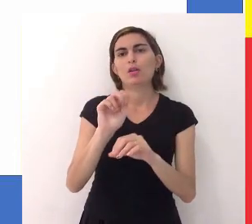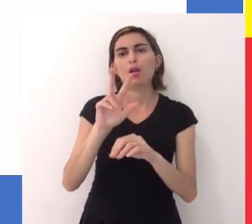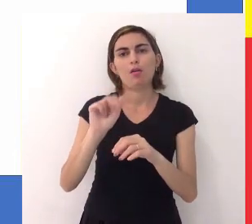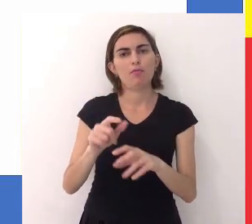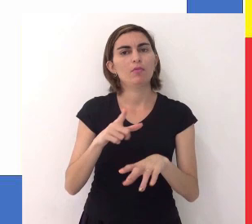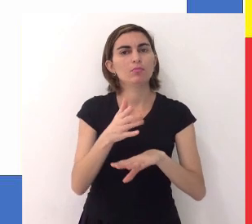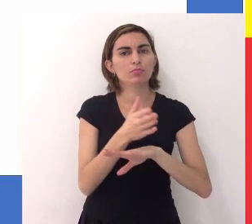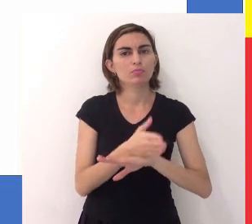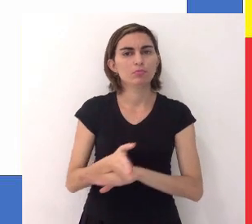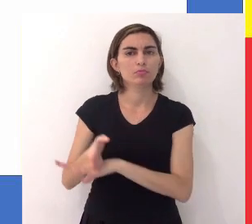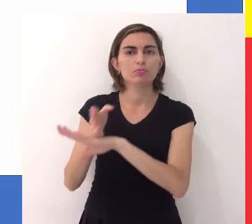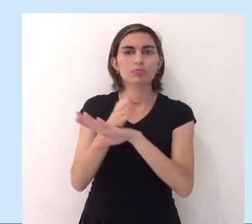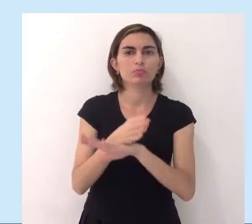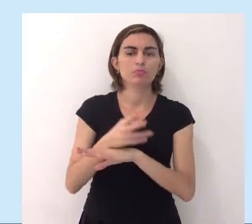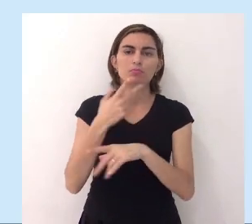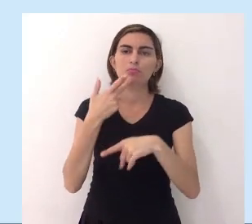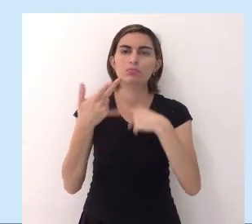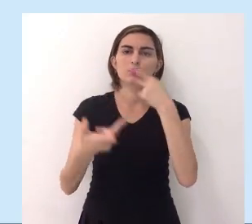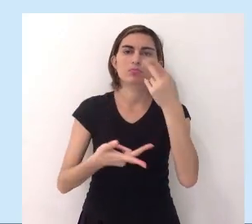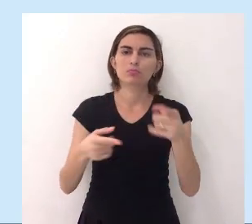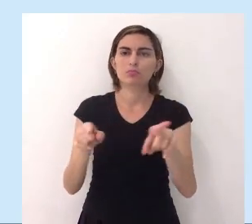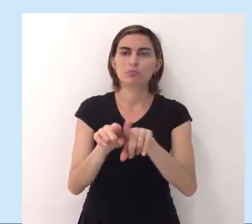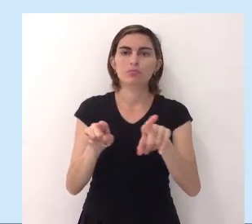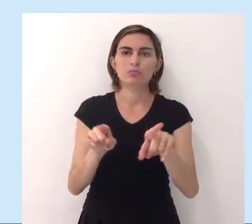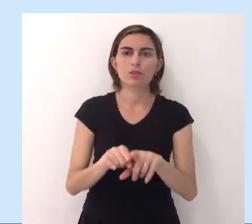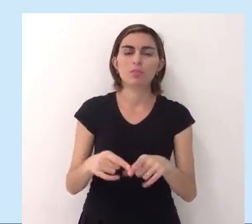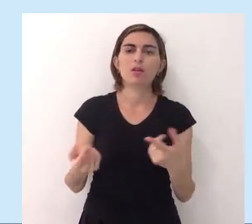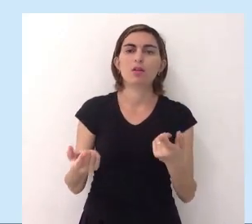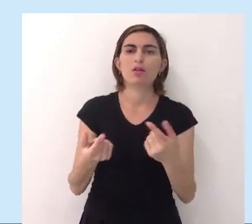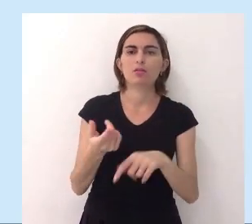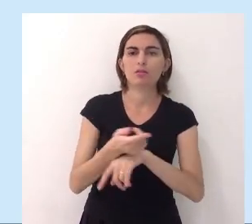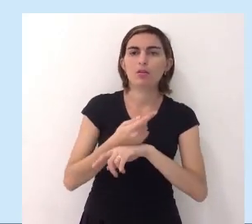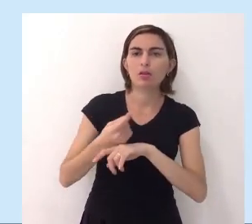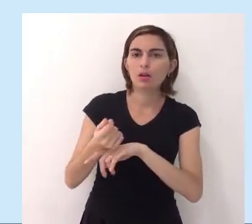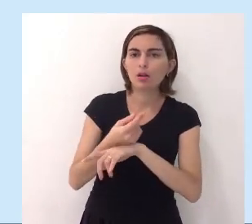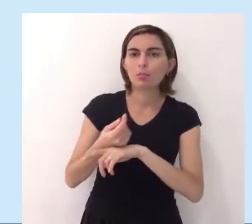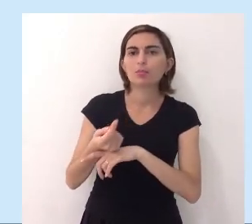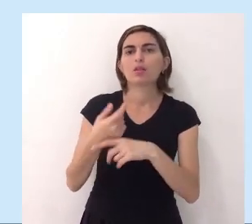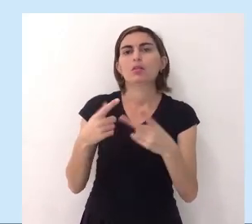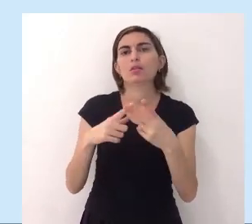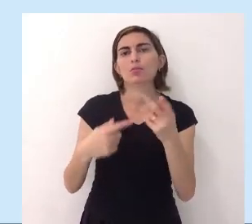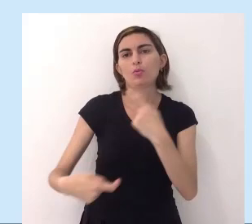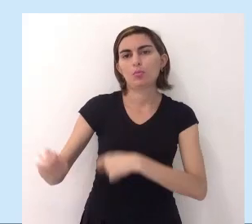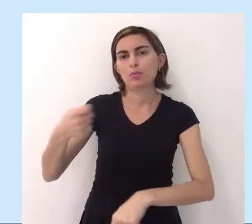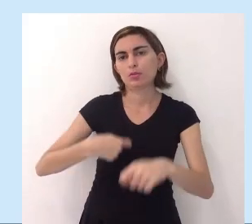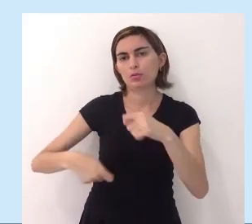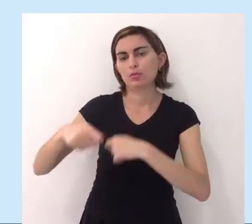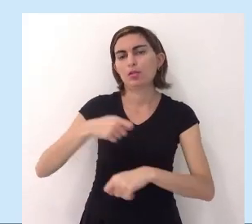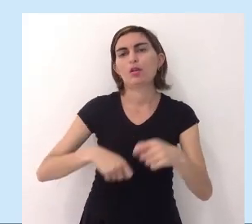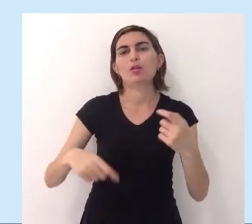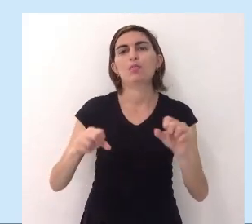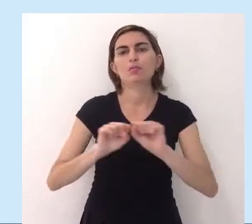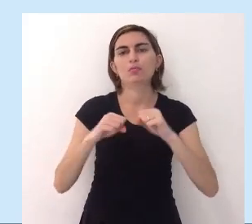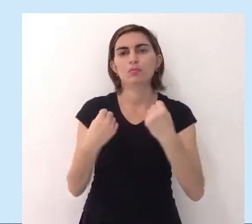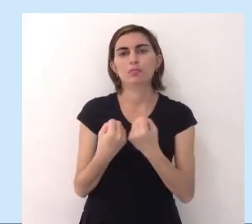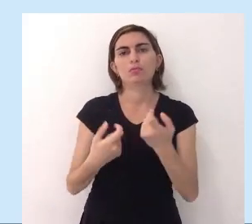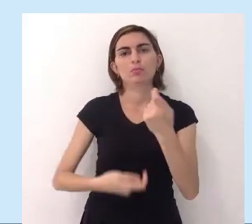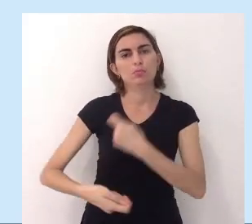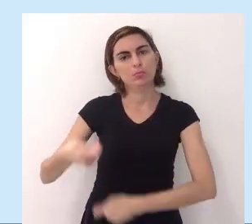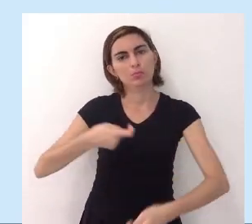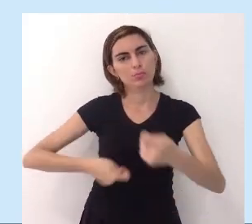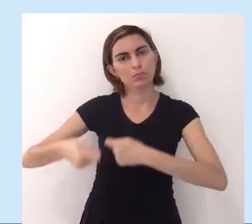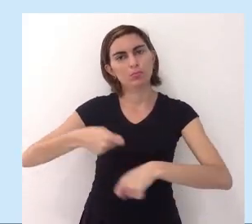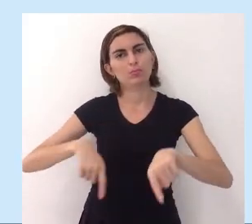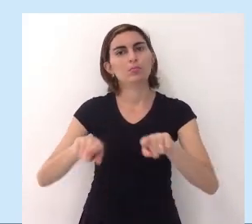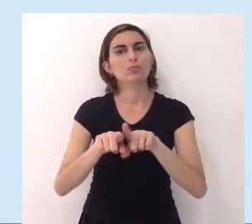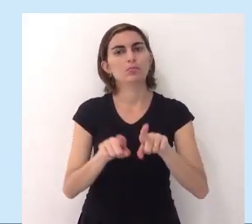Tem vídeo também falando sobre o capitalismo comercial, sobre o mercantilismo, tá? É interessante que vocês acompanhem também